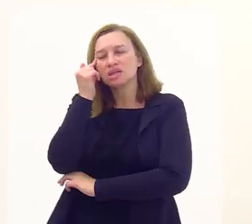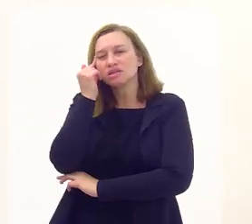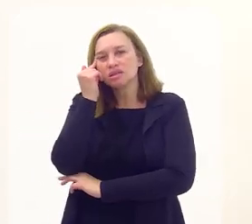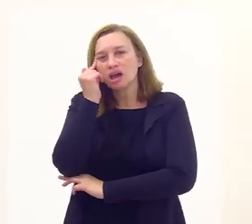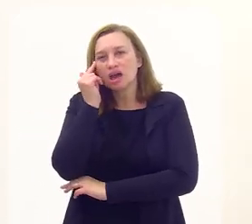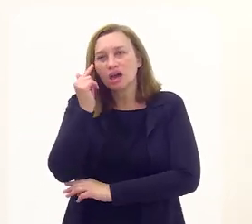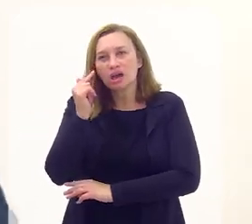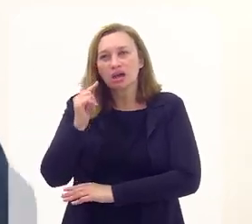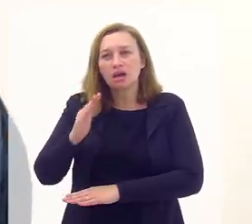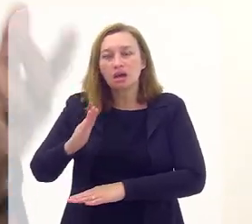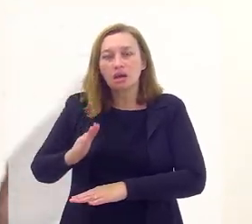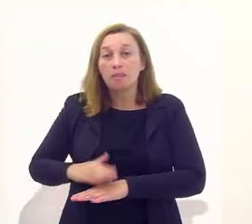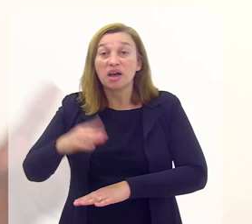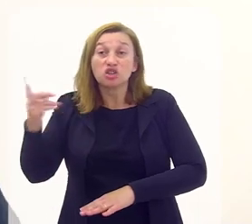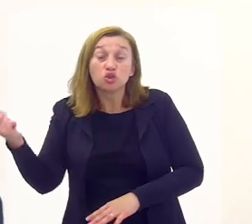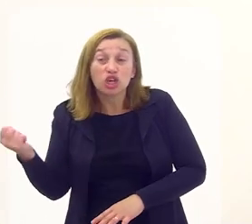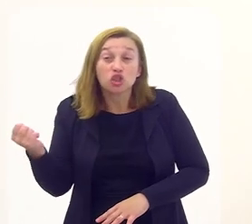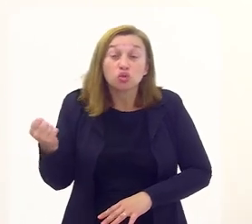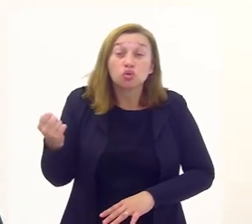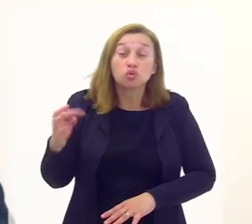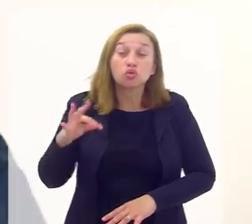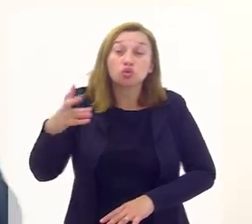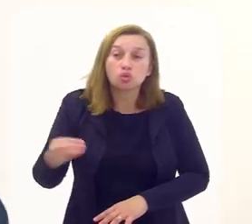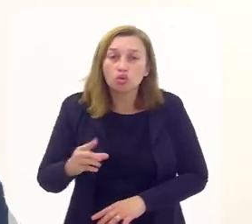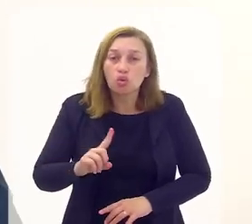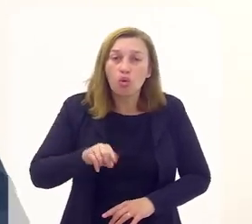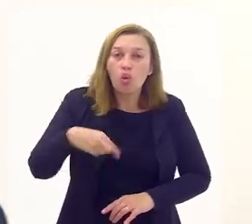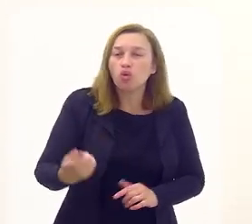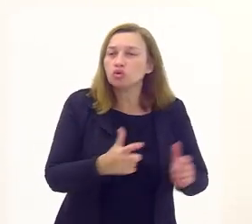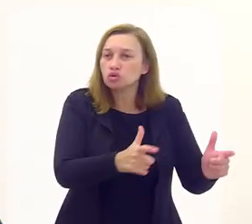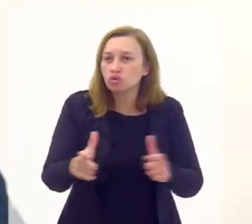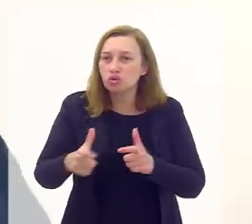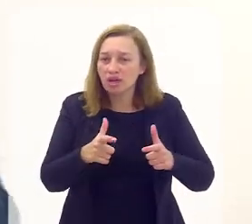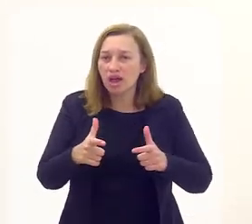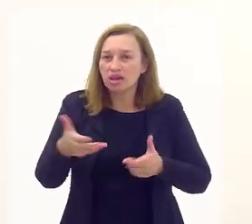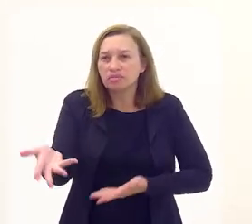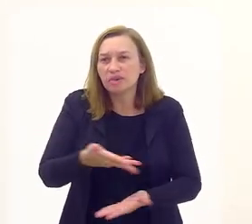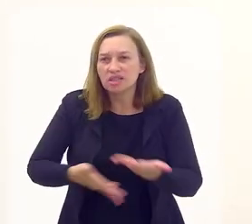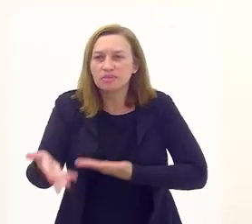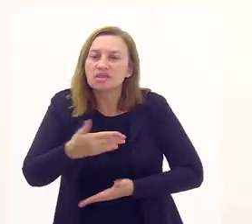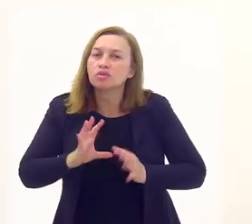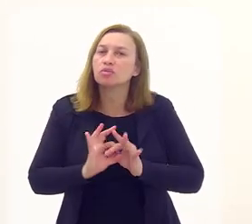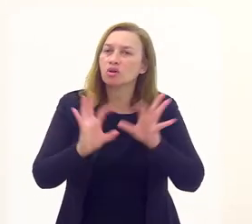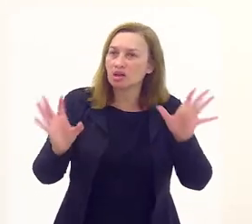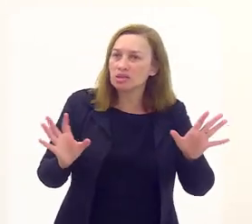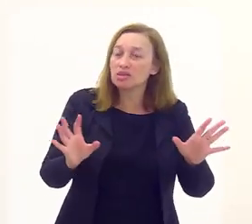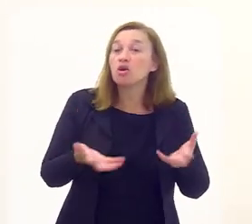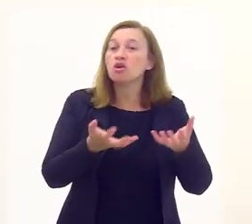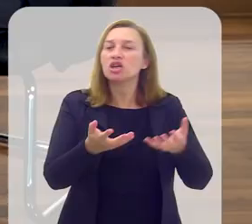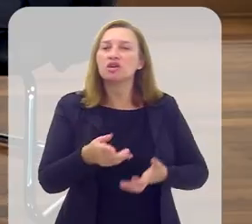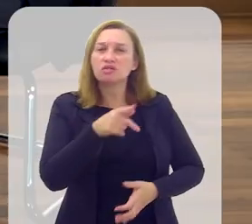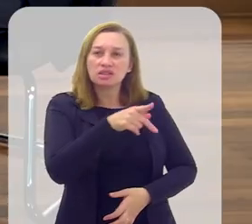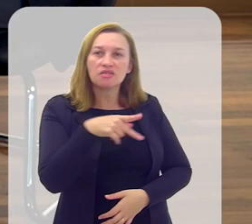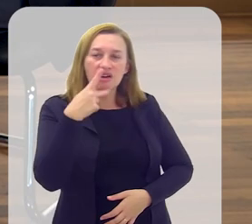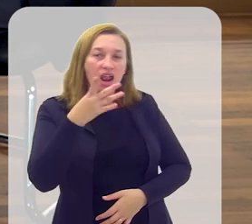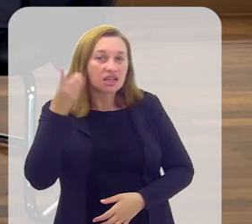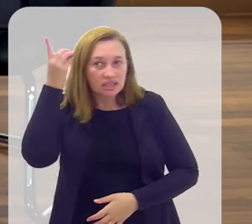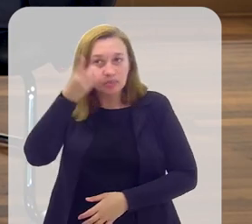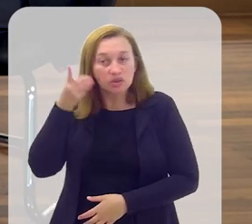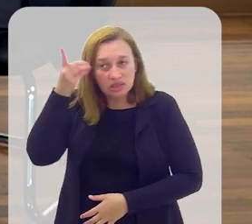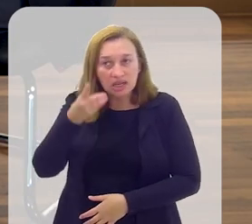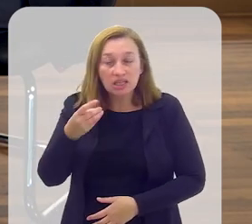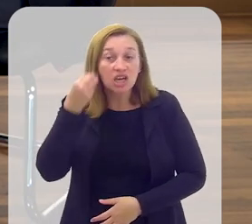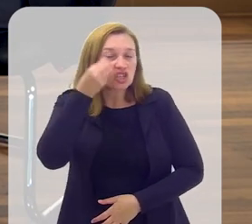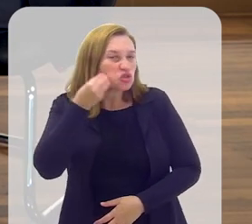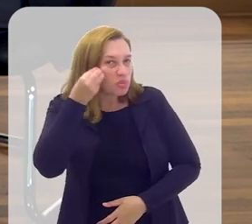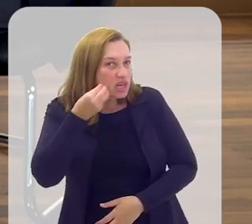de pensar, para além da eleição, outros espaços de participação democrática. Né? E aí queria que você trouxesse, Mink,